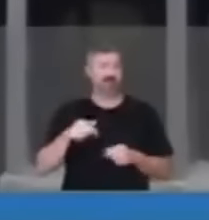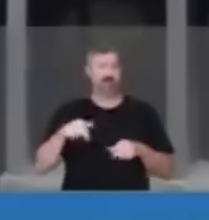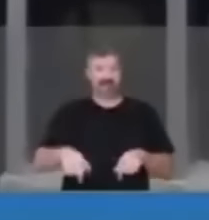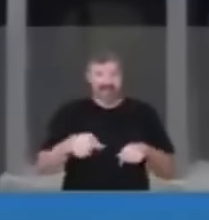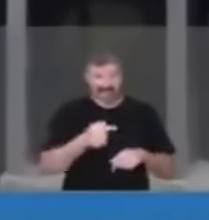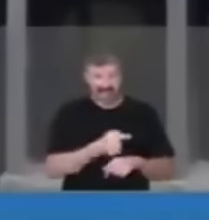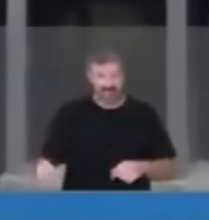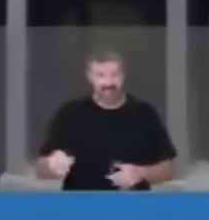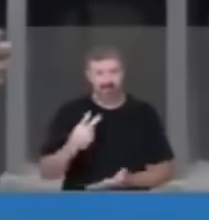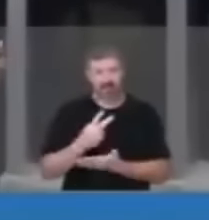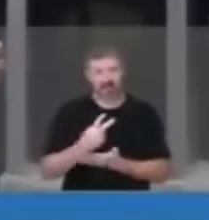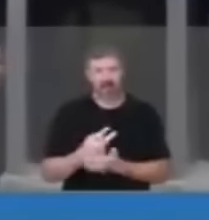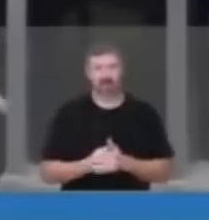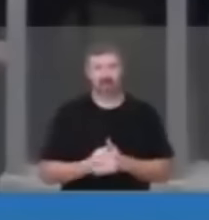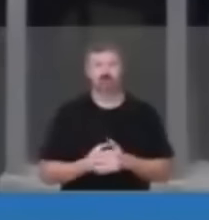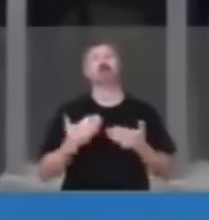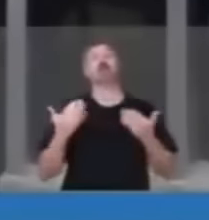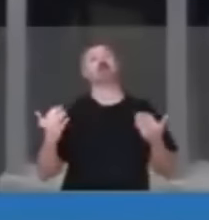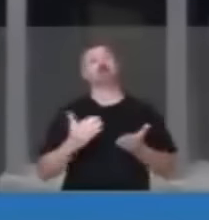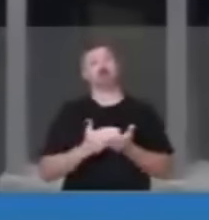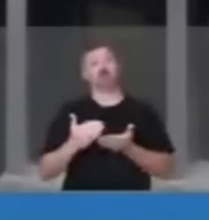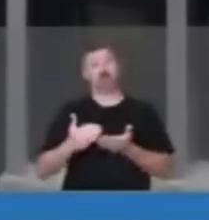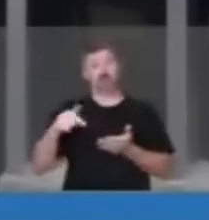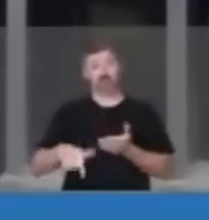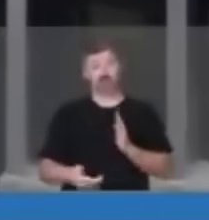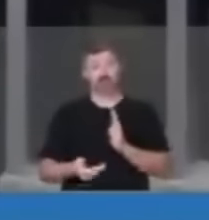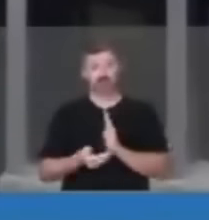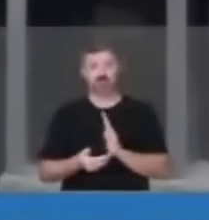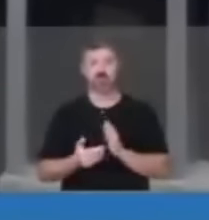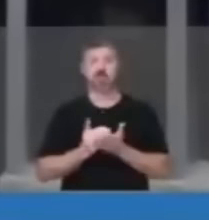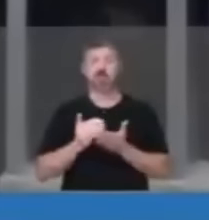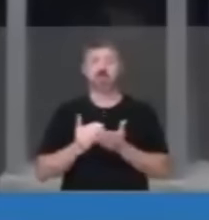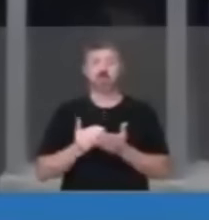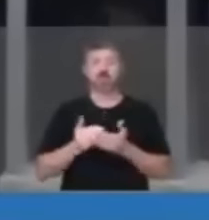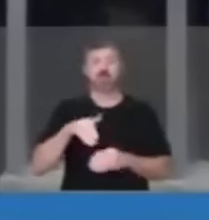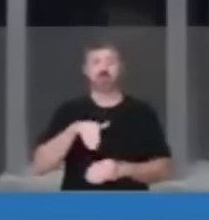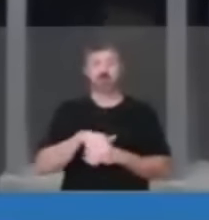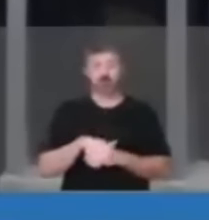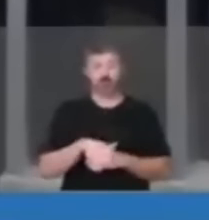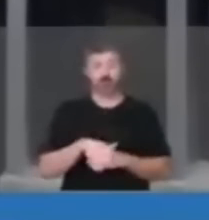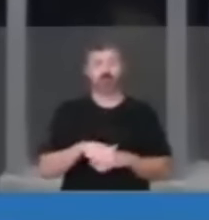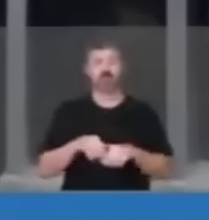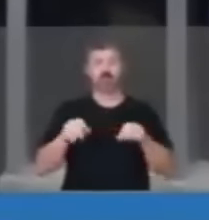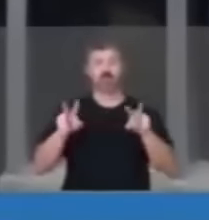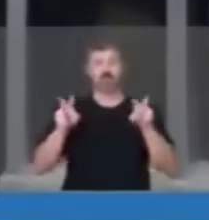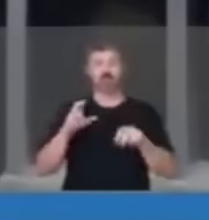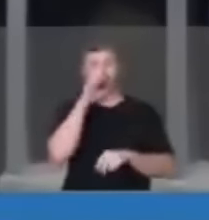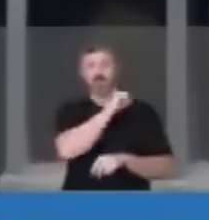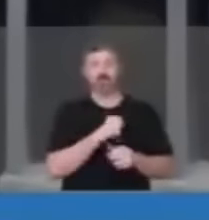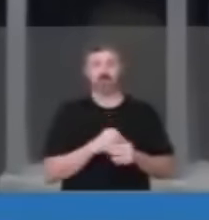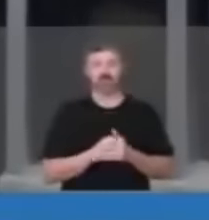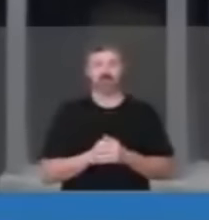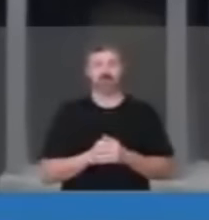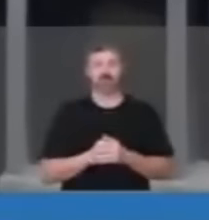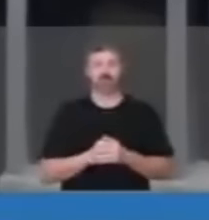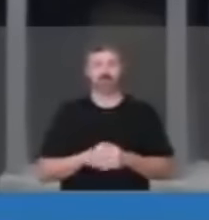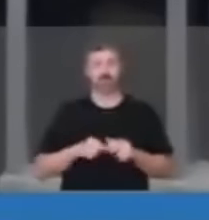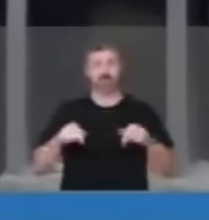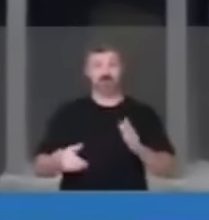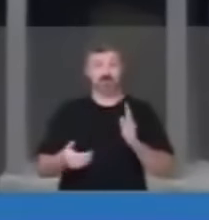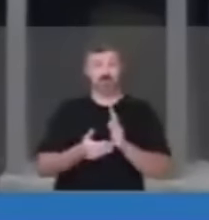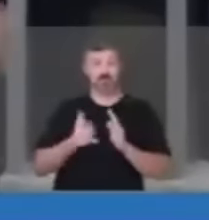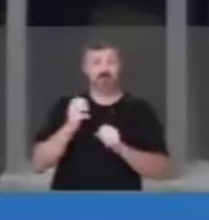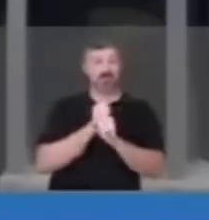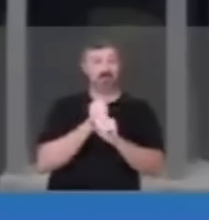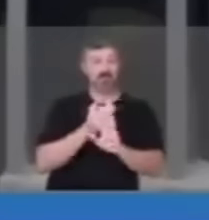essa semana. E a partir disso, que essa casa possa votar esse tema com rapidez. Essa casa que nos